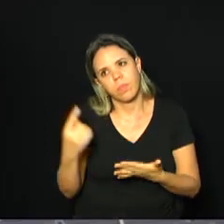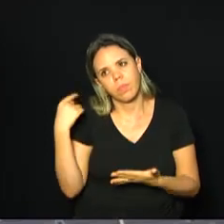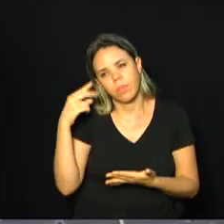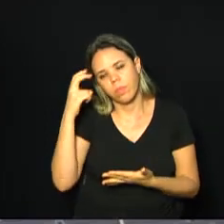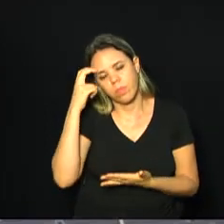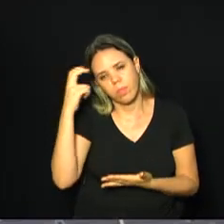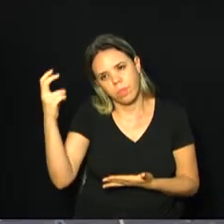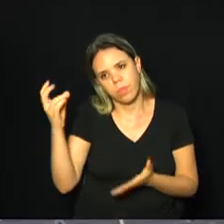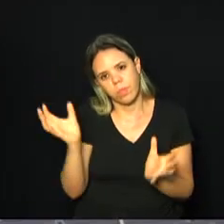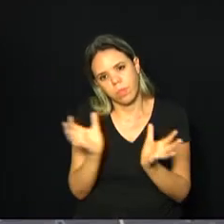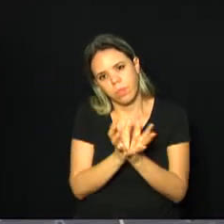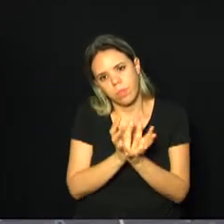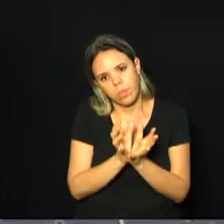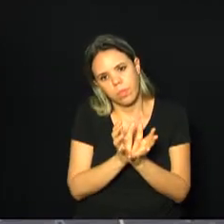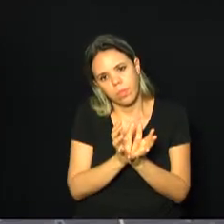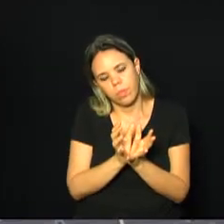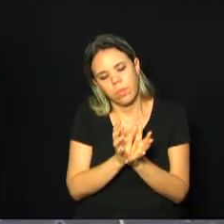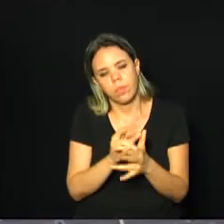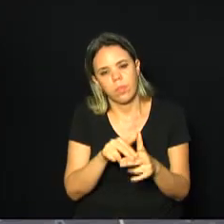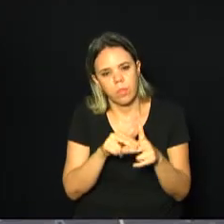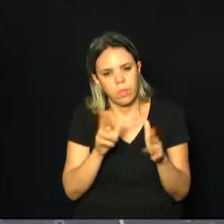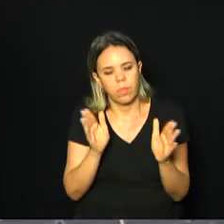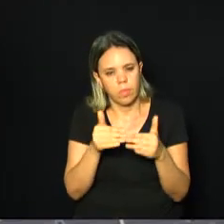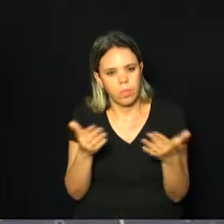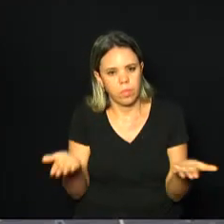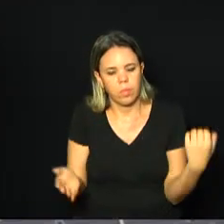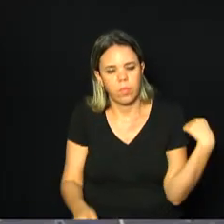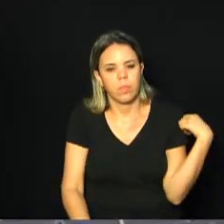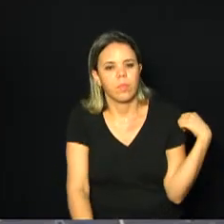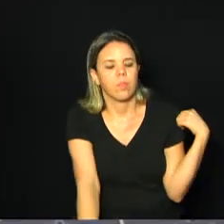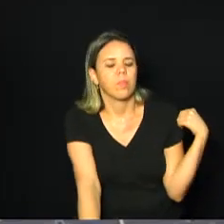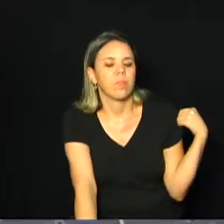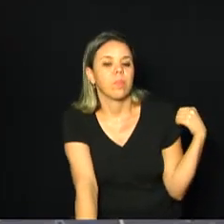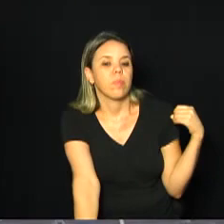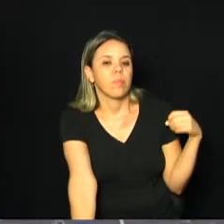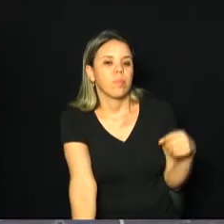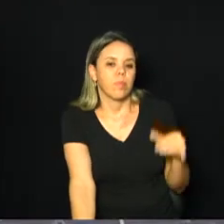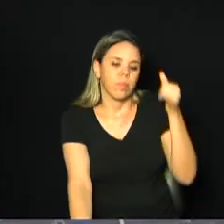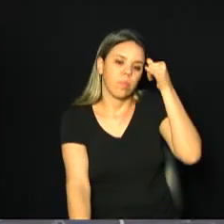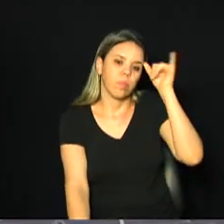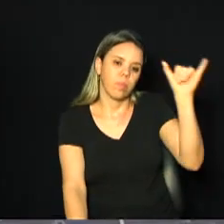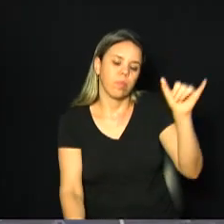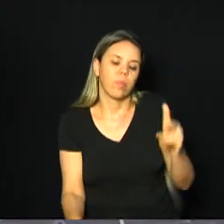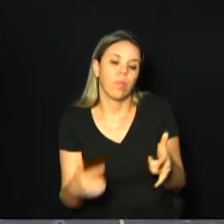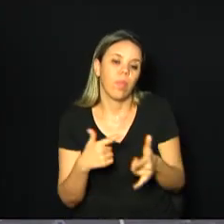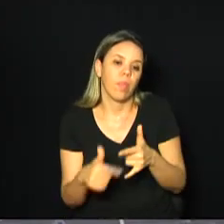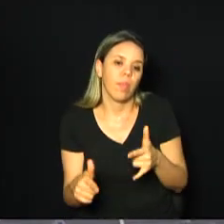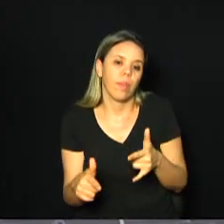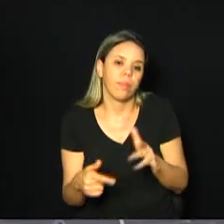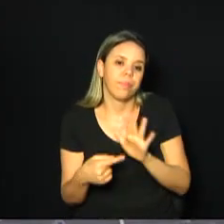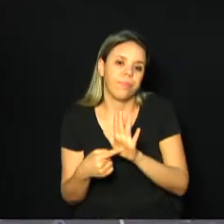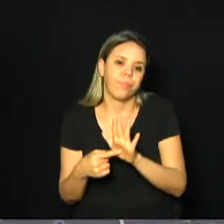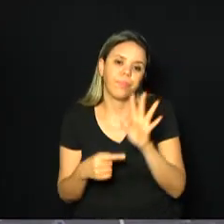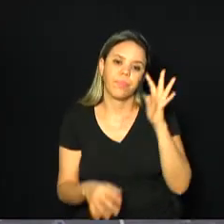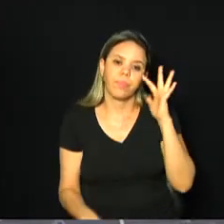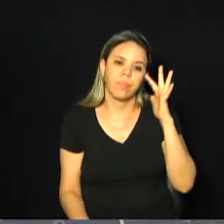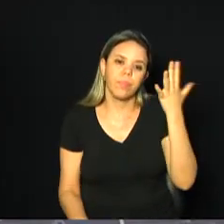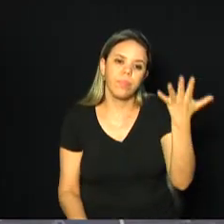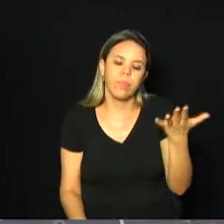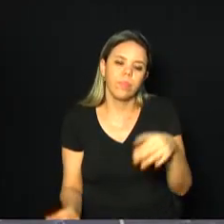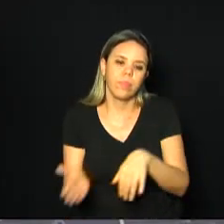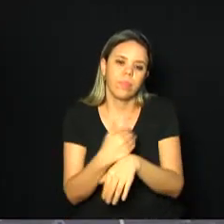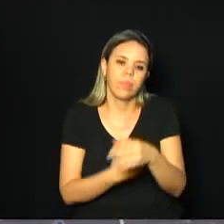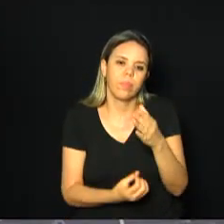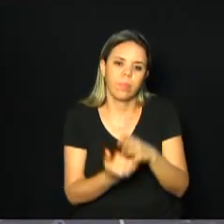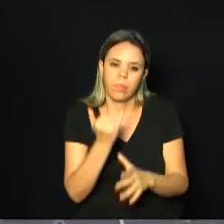inteligência do comitê está exatamente nisso, de prevenir o problema e apresentar uma solução antes que ele